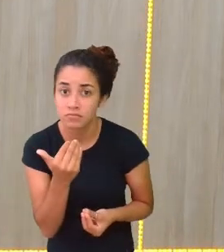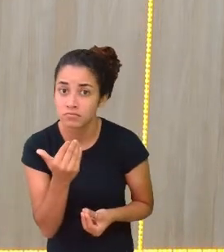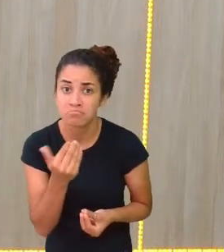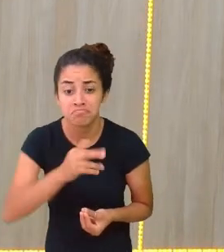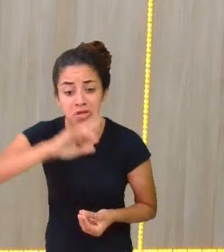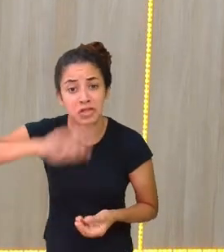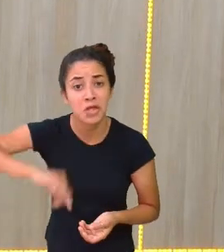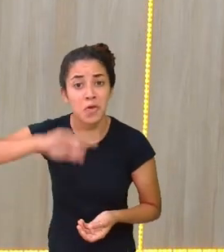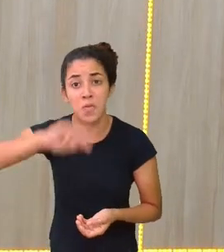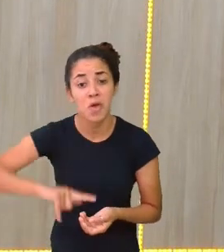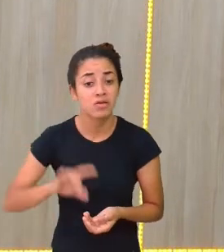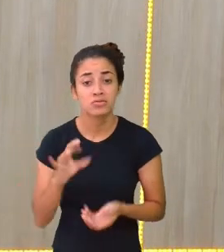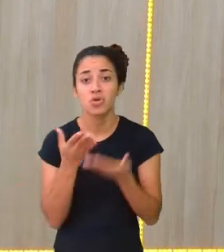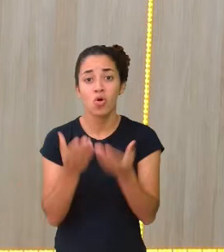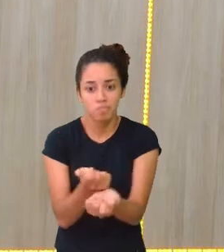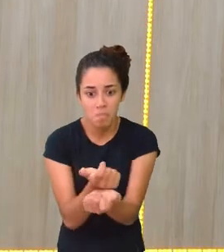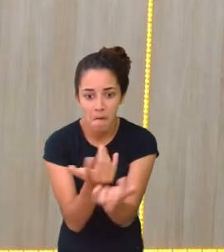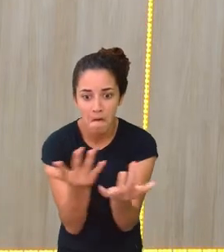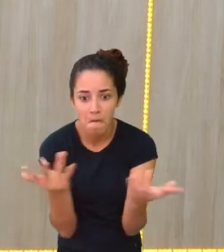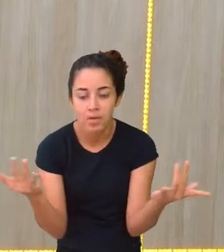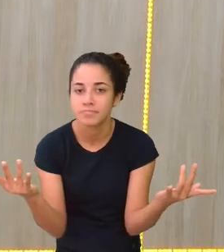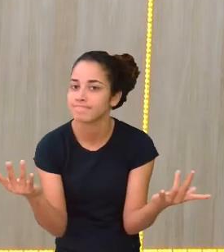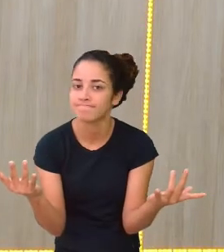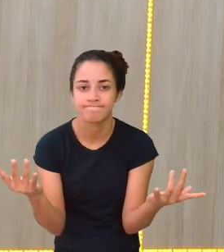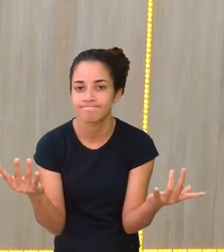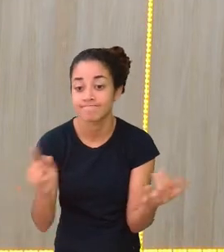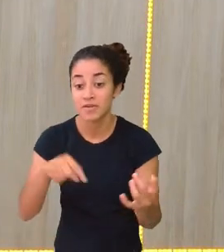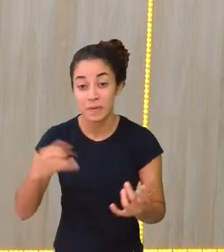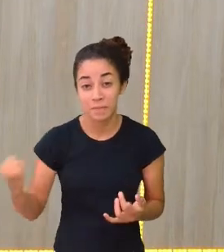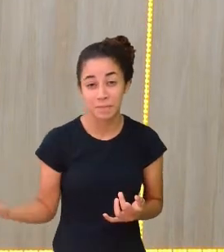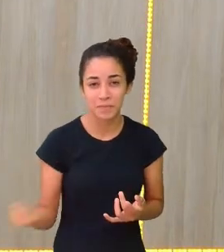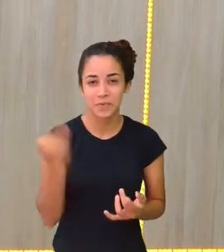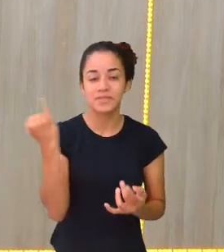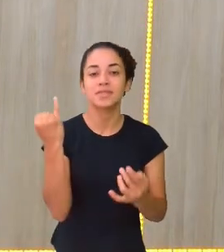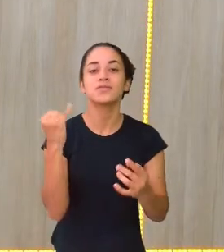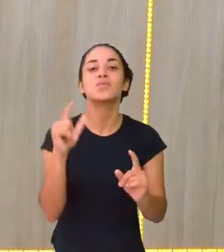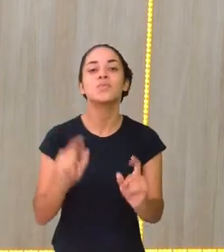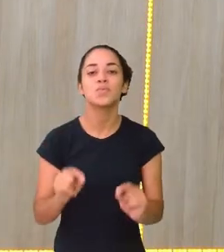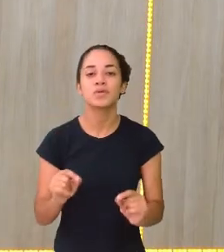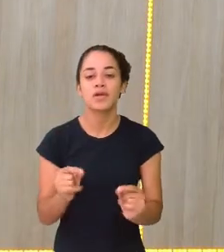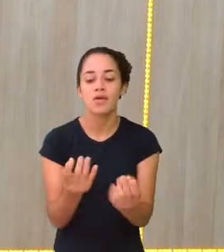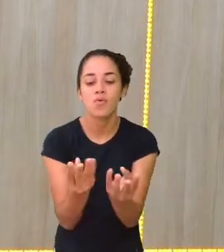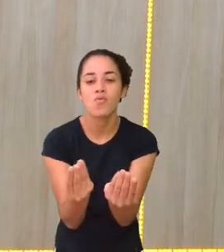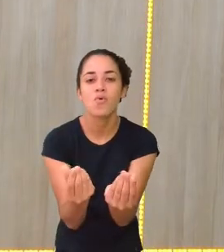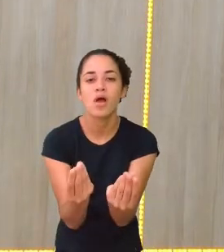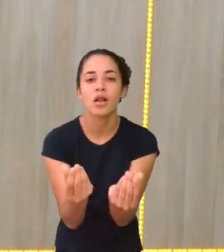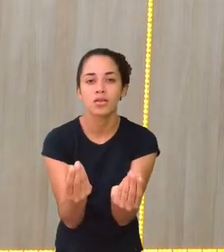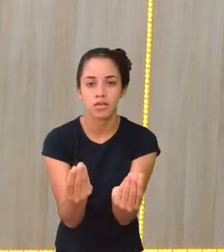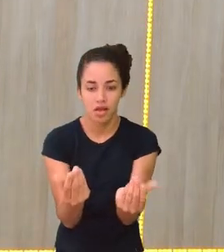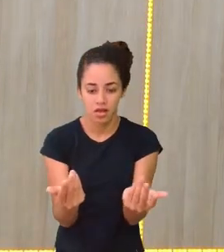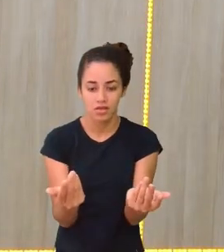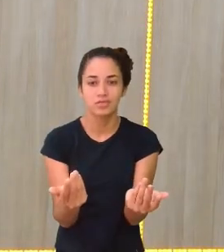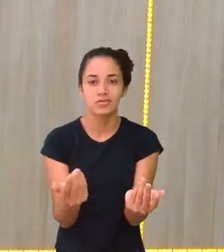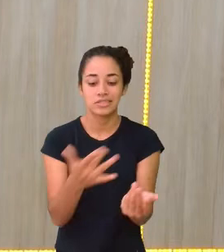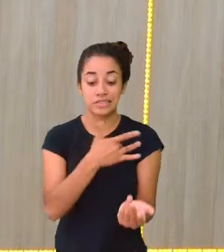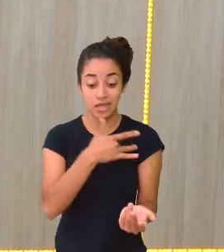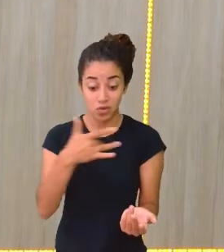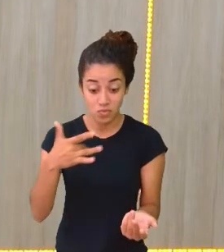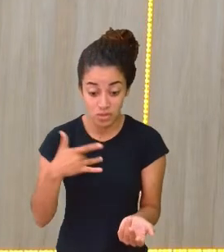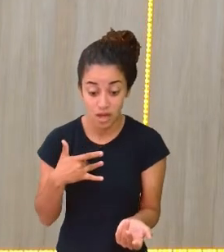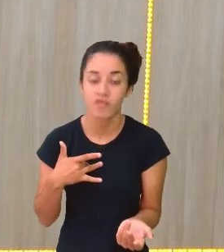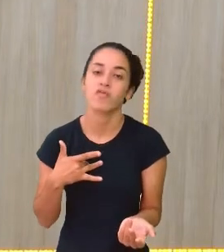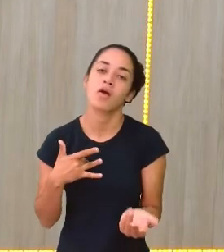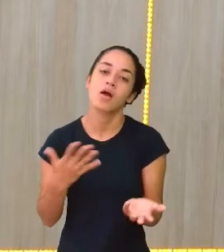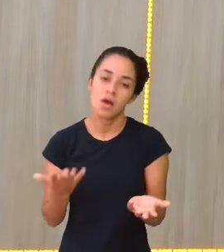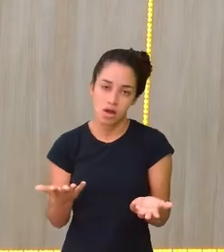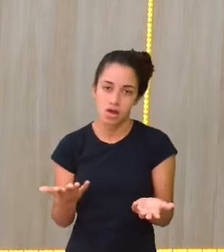é. Não é só a quantidade, né, que é importante, mas também a qualidade. Então, é esse o nosso tema para a